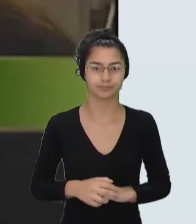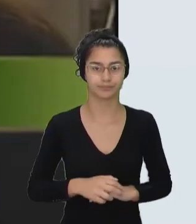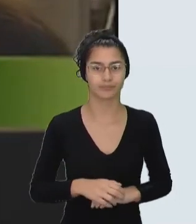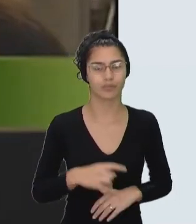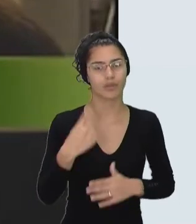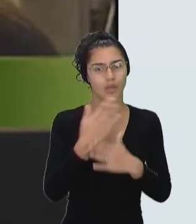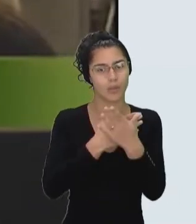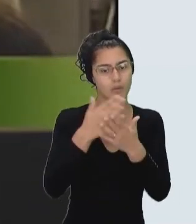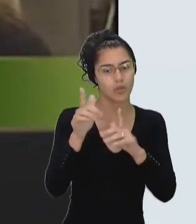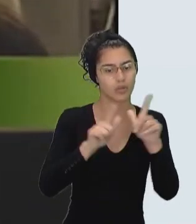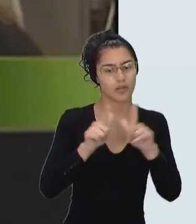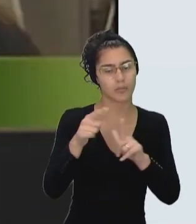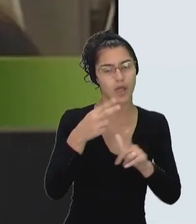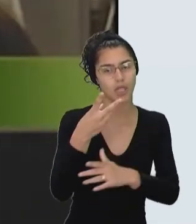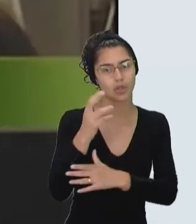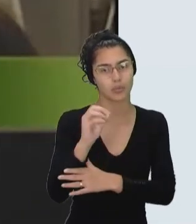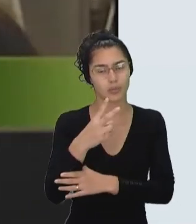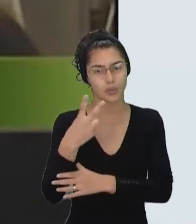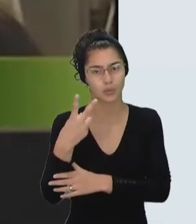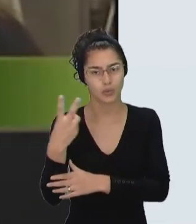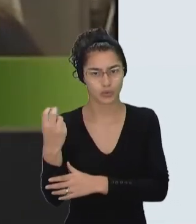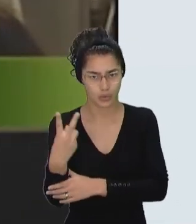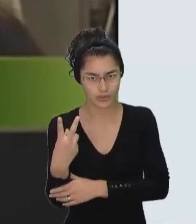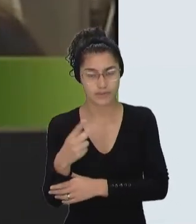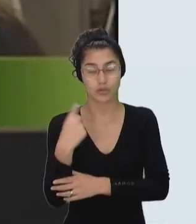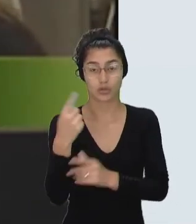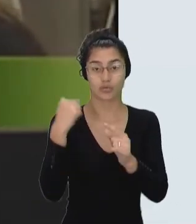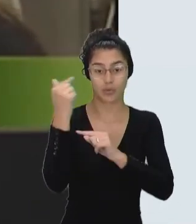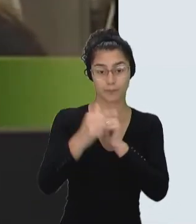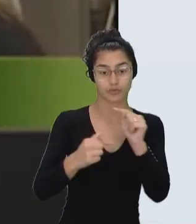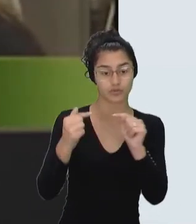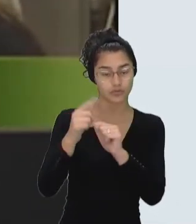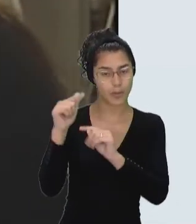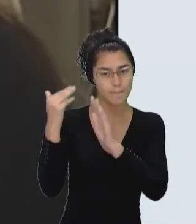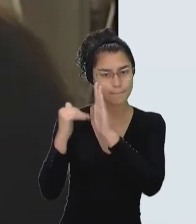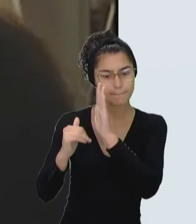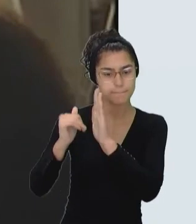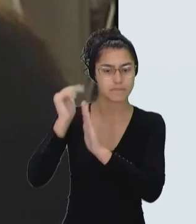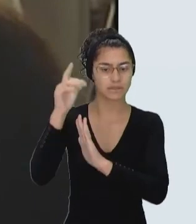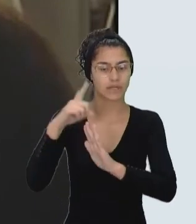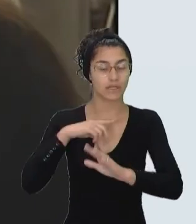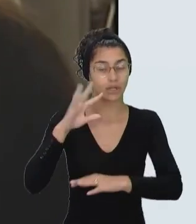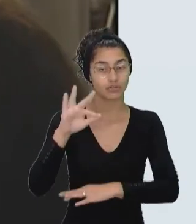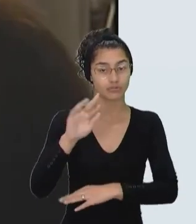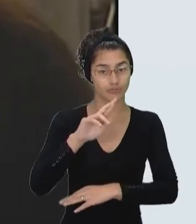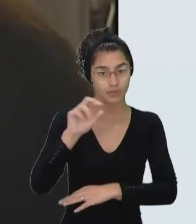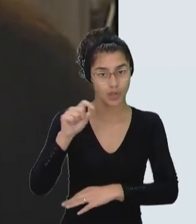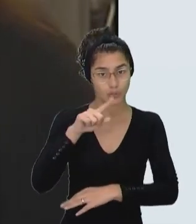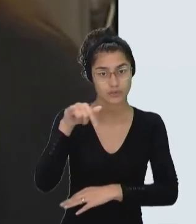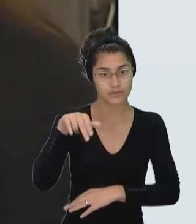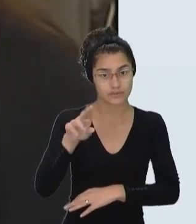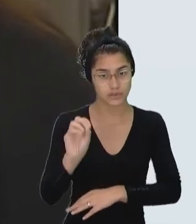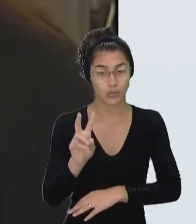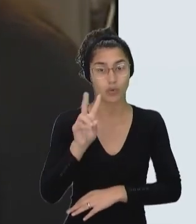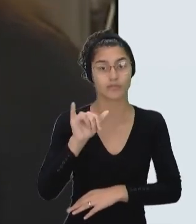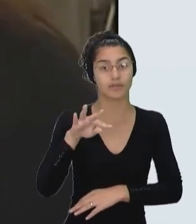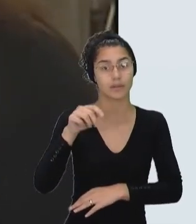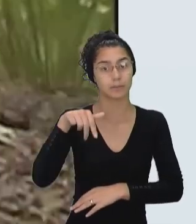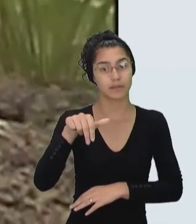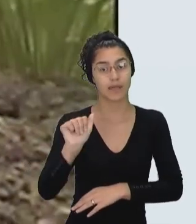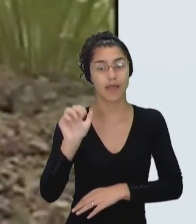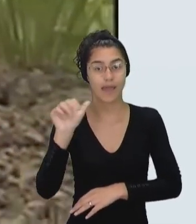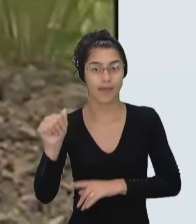nosso trabalho em 2002 e o nosso objetivo é aumentar os teores de ferro, zinco e provitamina A em